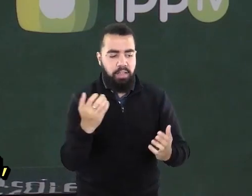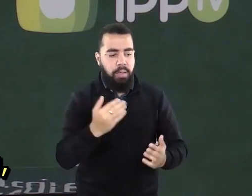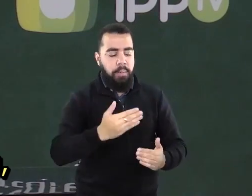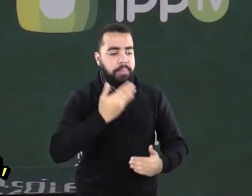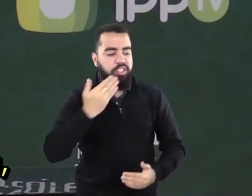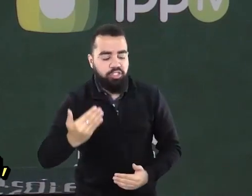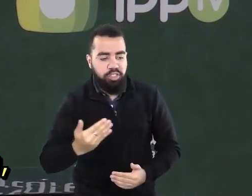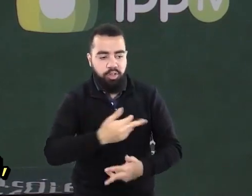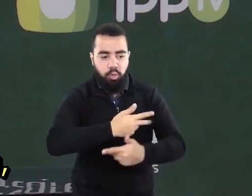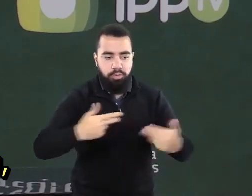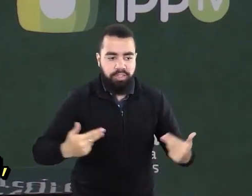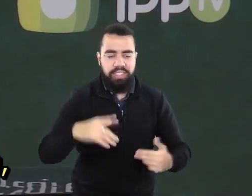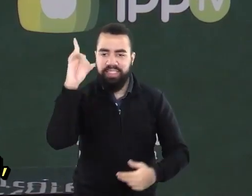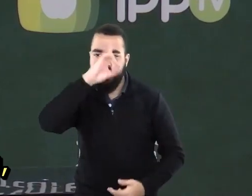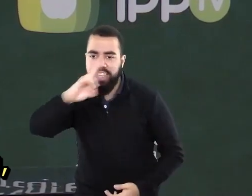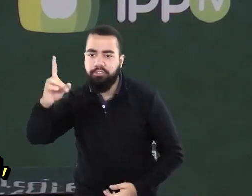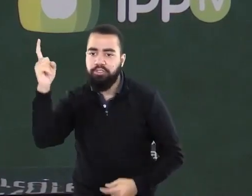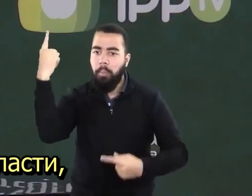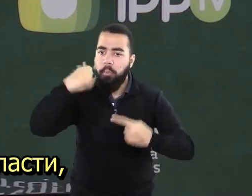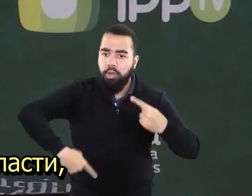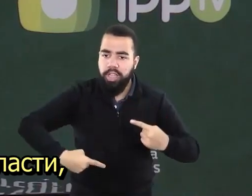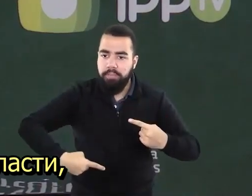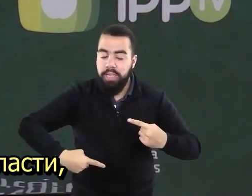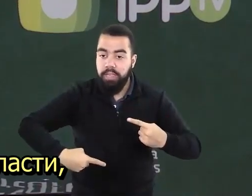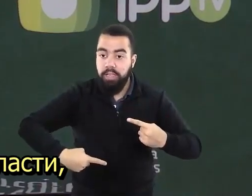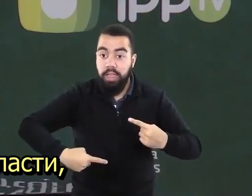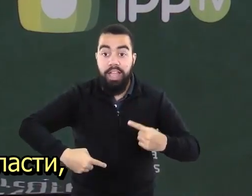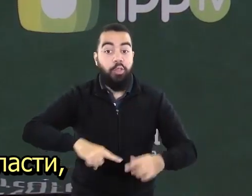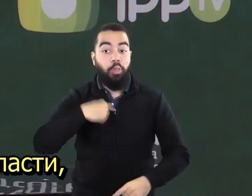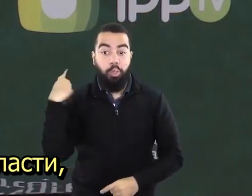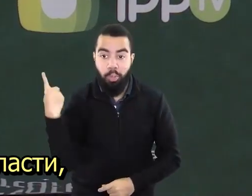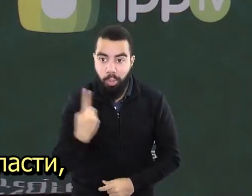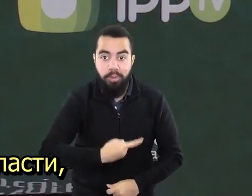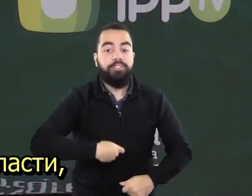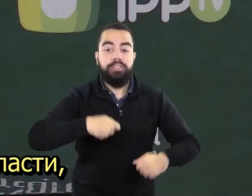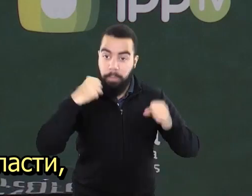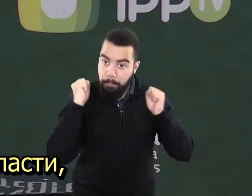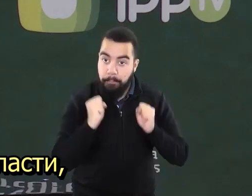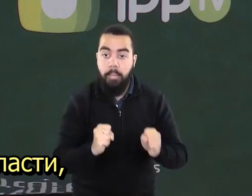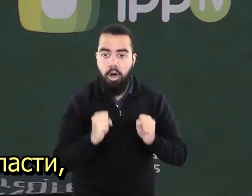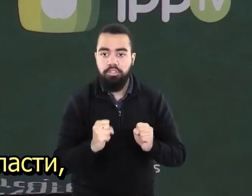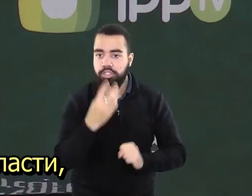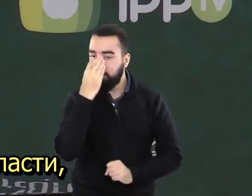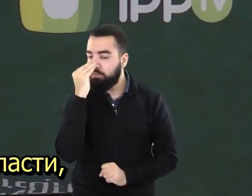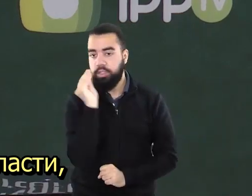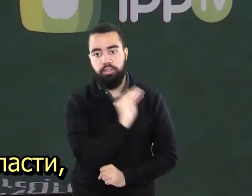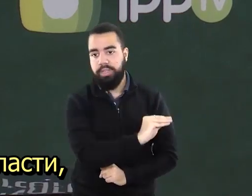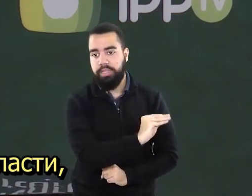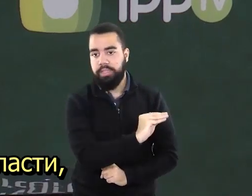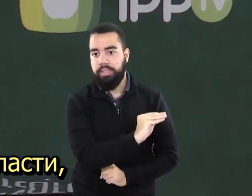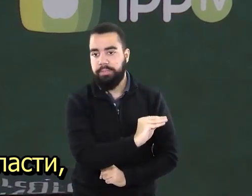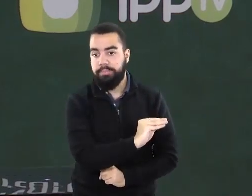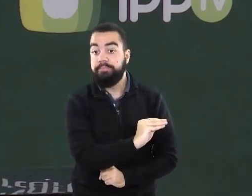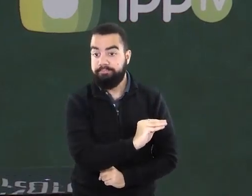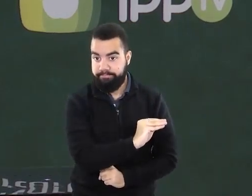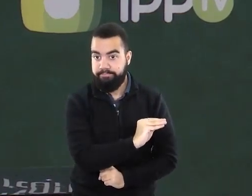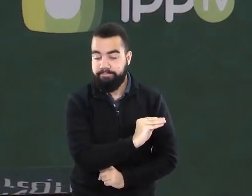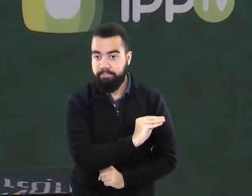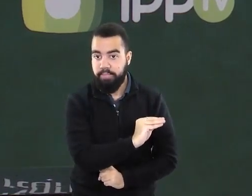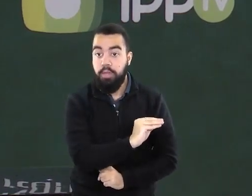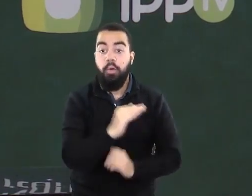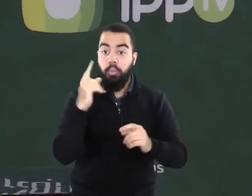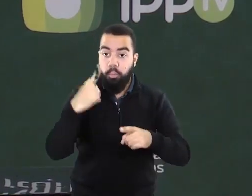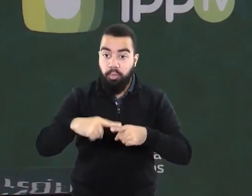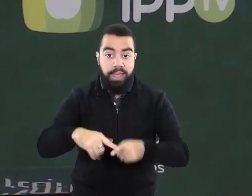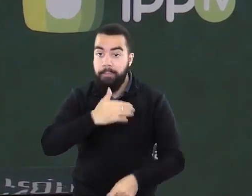pessoa, pautada na palavra de Deus, cabe a nós desobedecer à autoridade civil para obedecermos